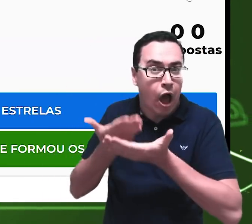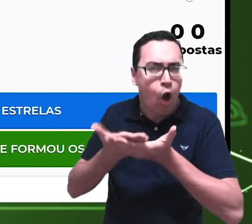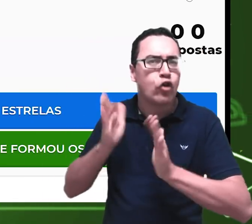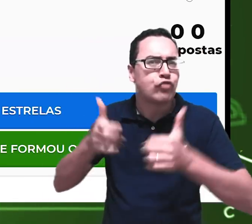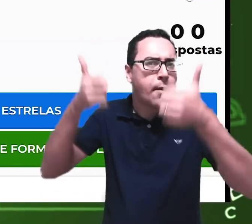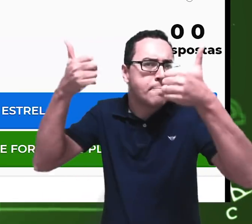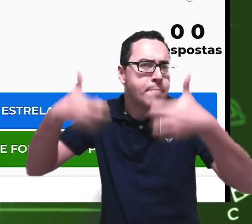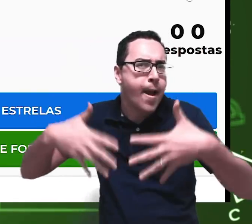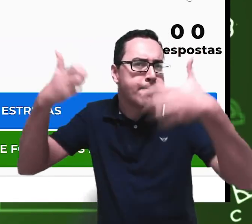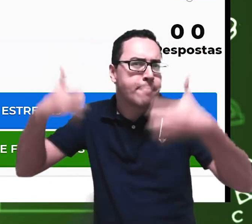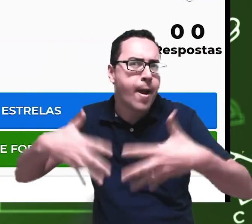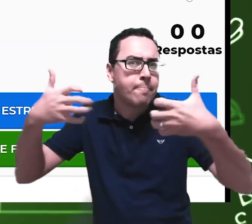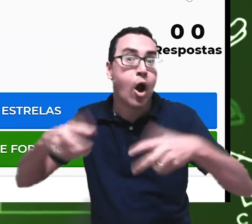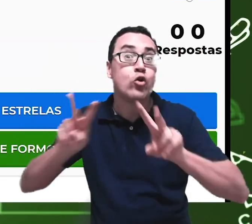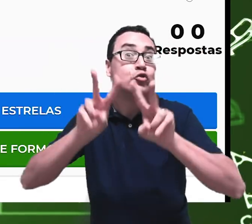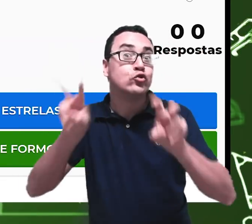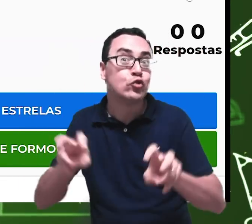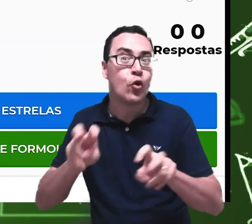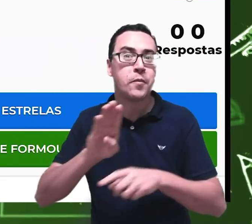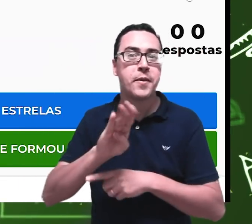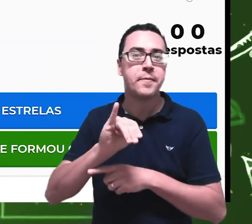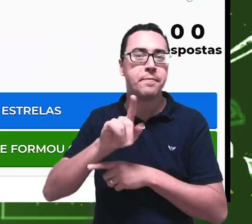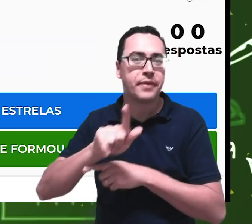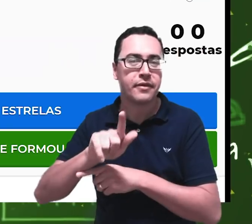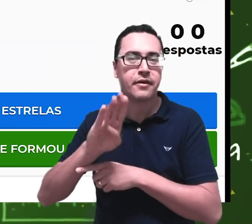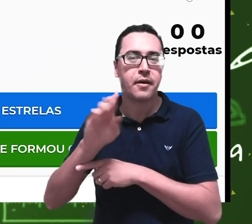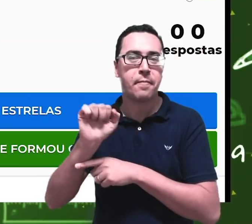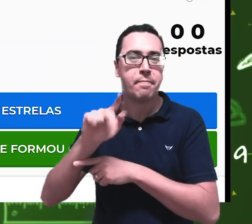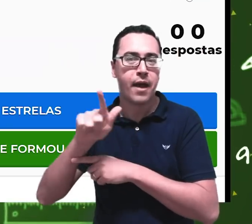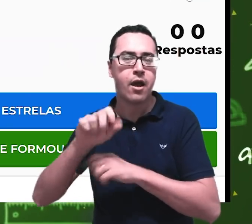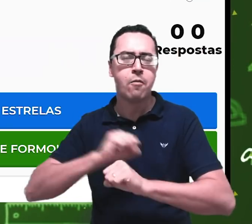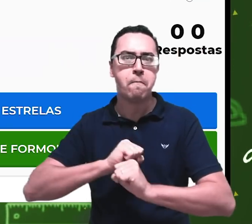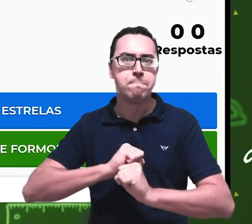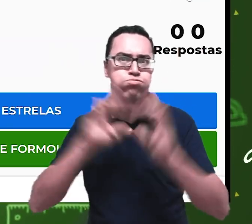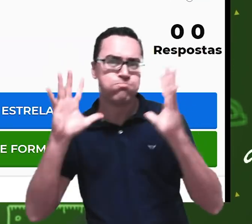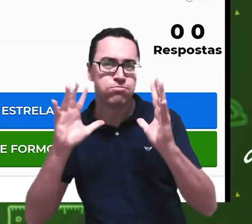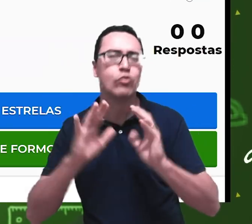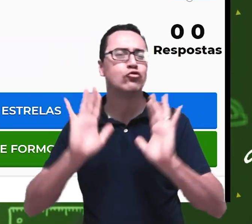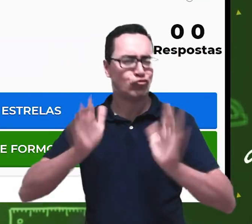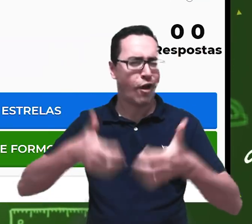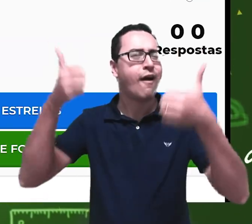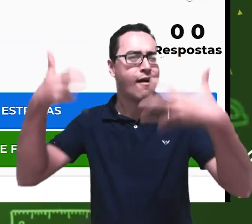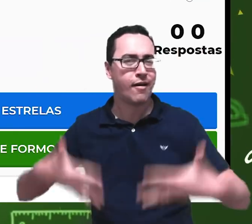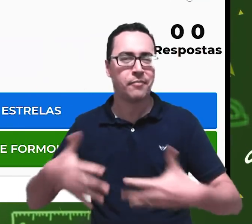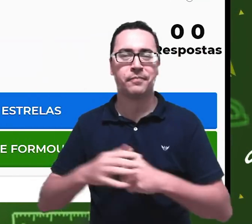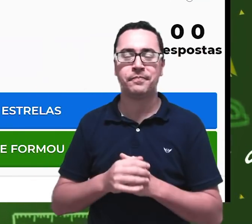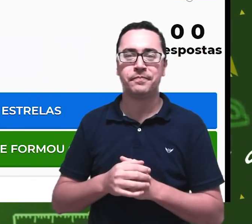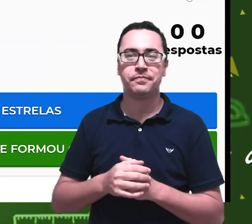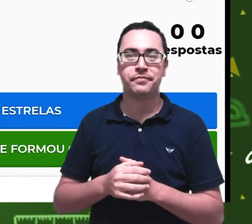Eu falei bastante para vocês de Big Bang, hein? Quero ver.